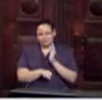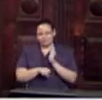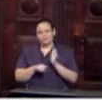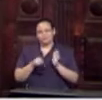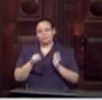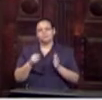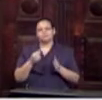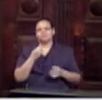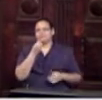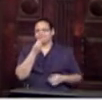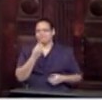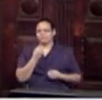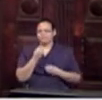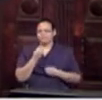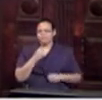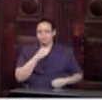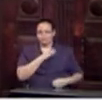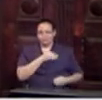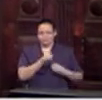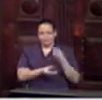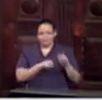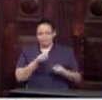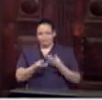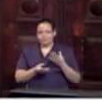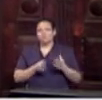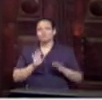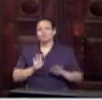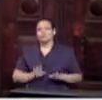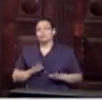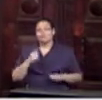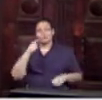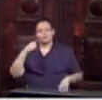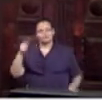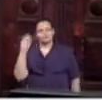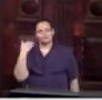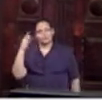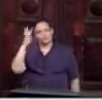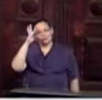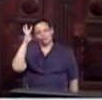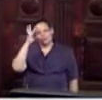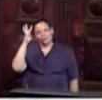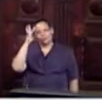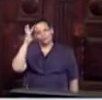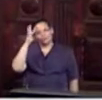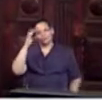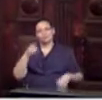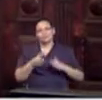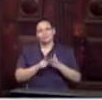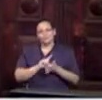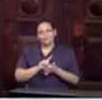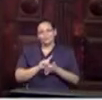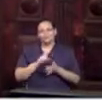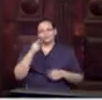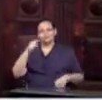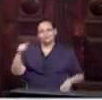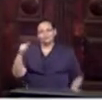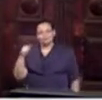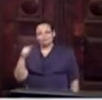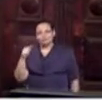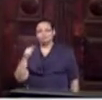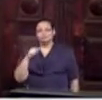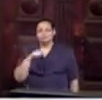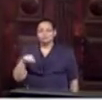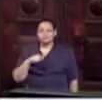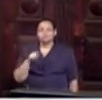obtiveram. Pois bem, na semana passada, na quarta-feira, antes da Semana Santa,